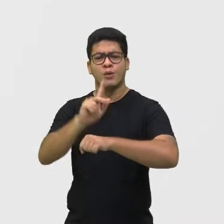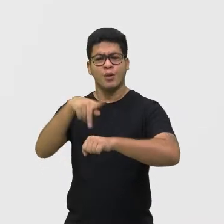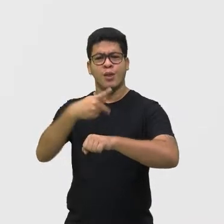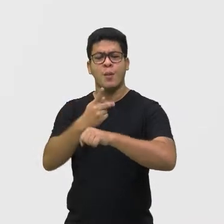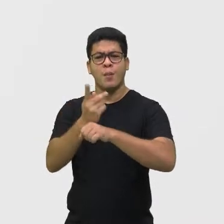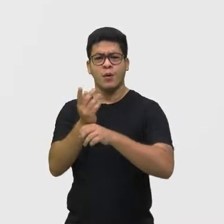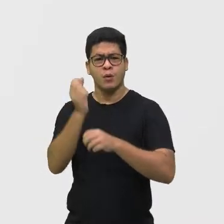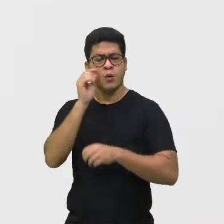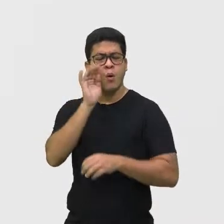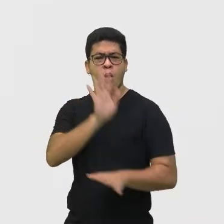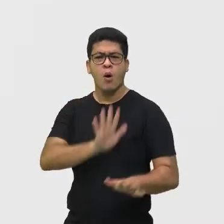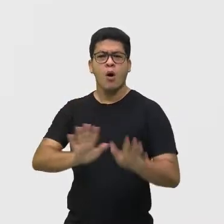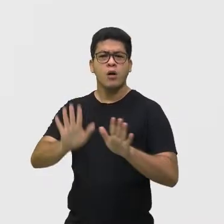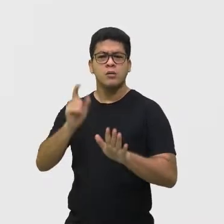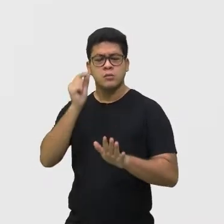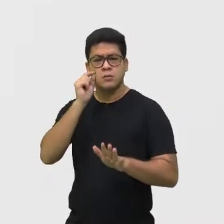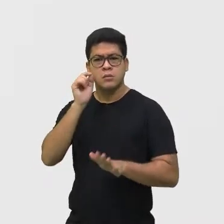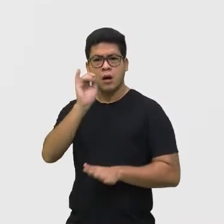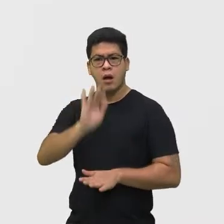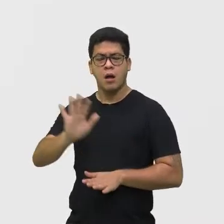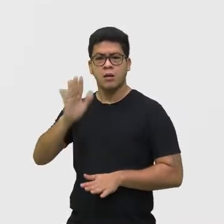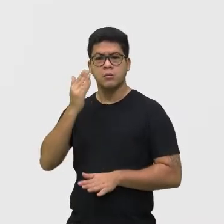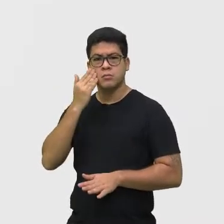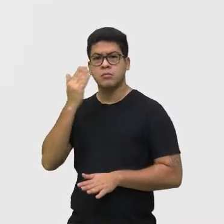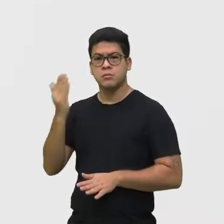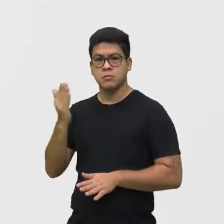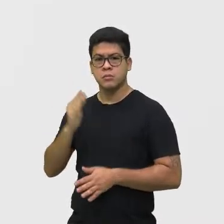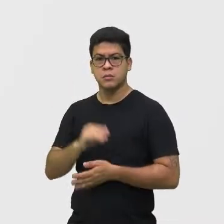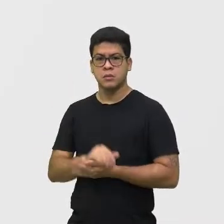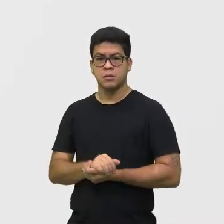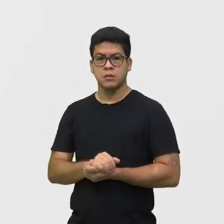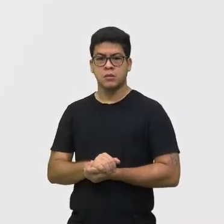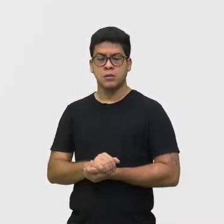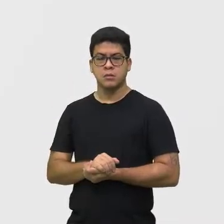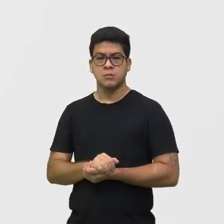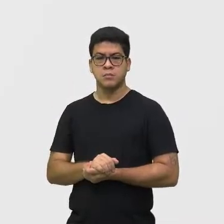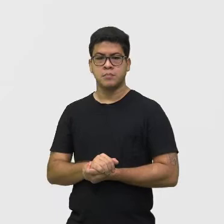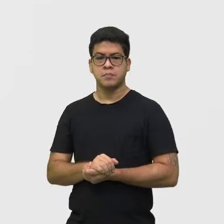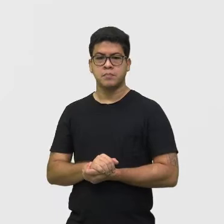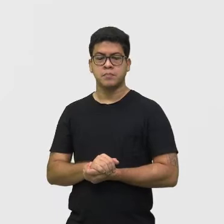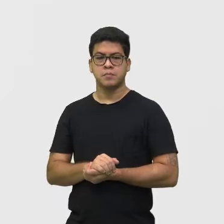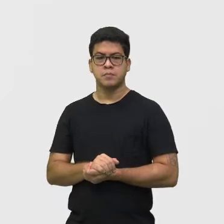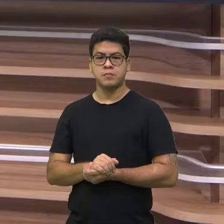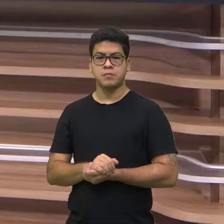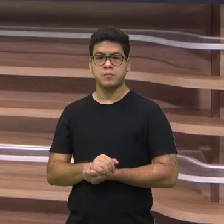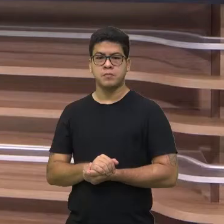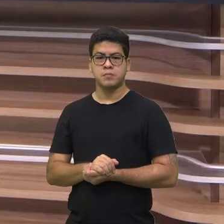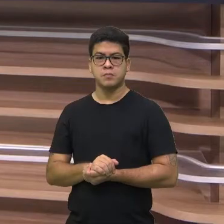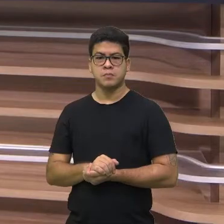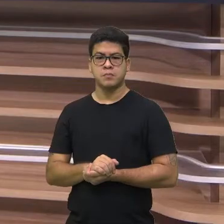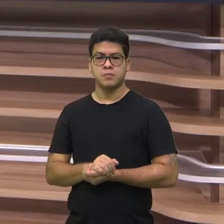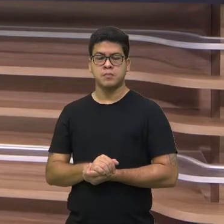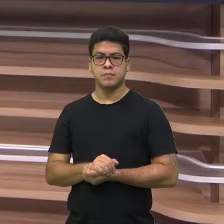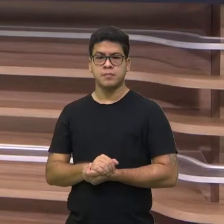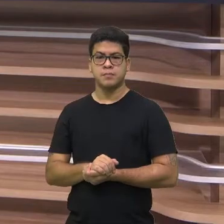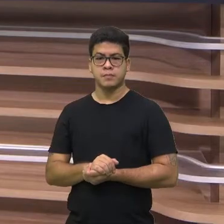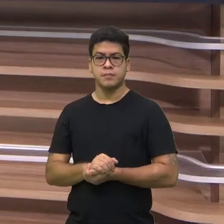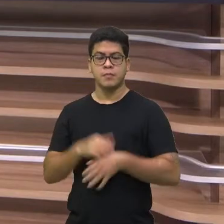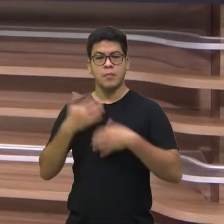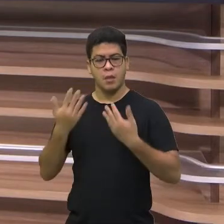figura, Depois que a gente assistir o vídeo, mostrando como são geradas essas linhas que a gente chama de